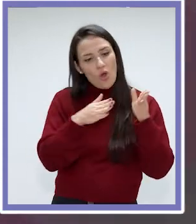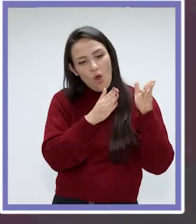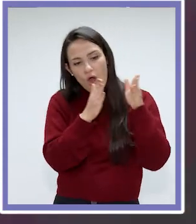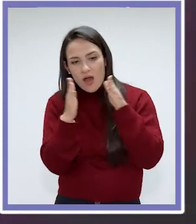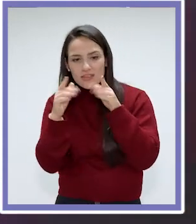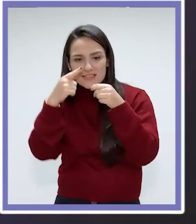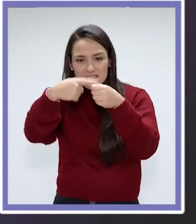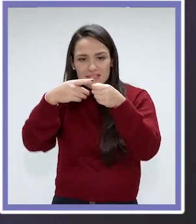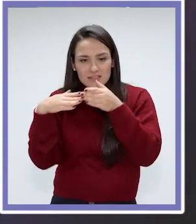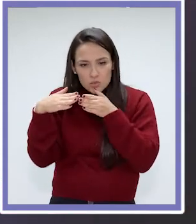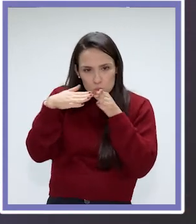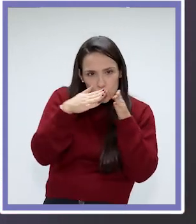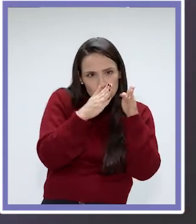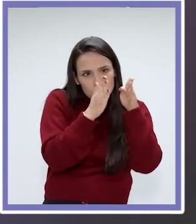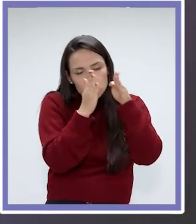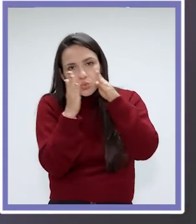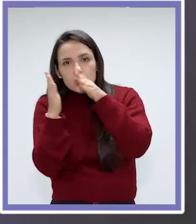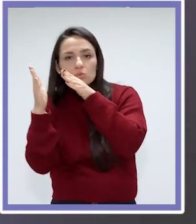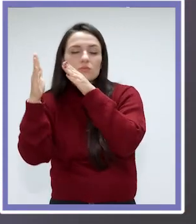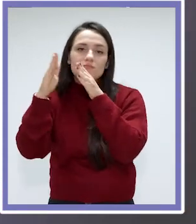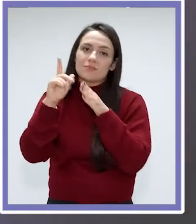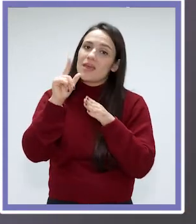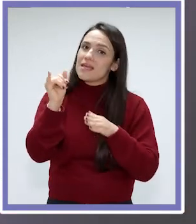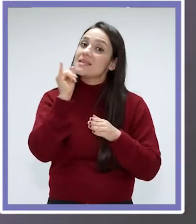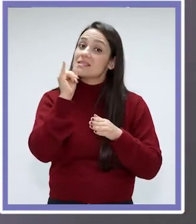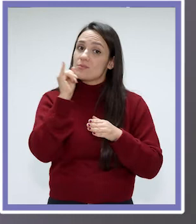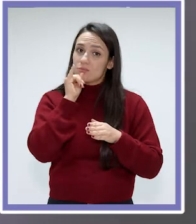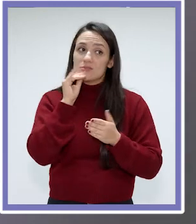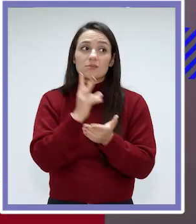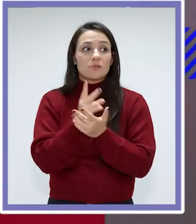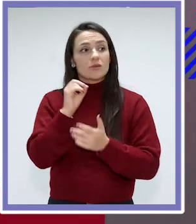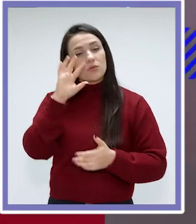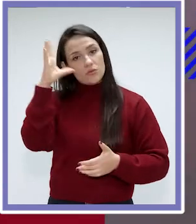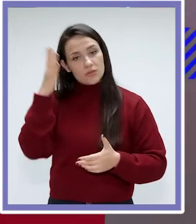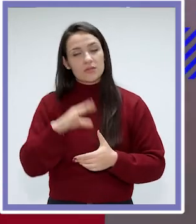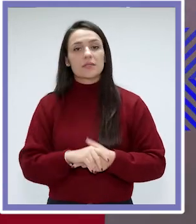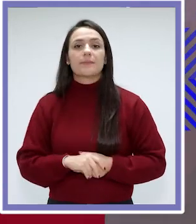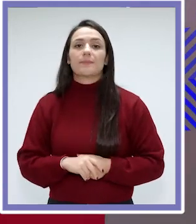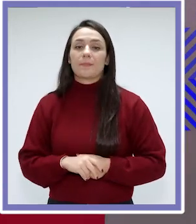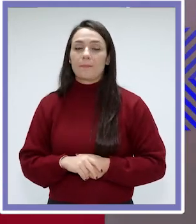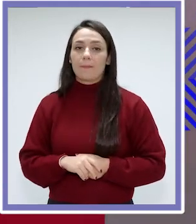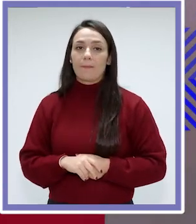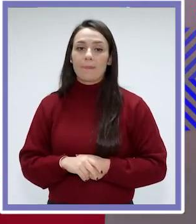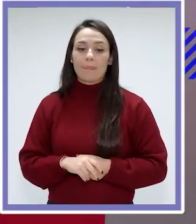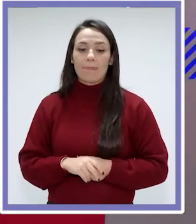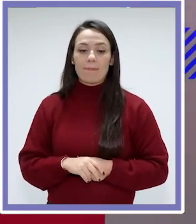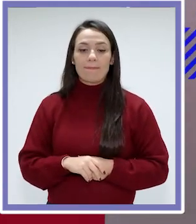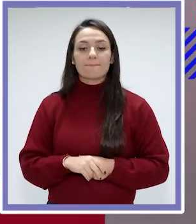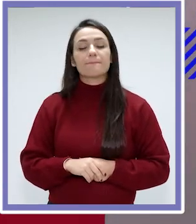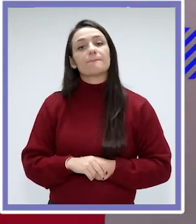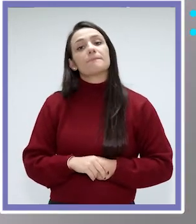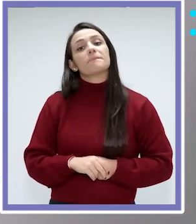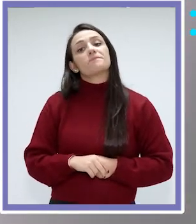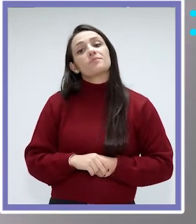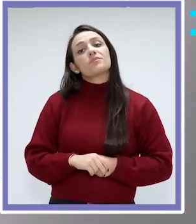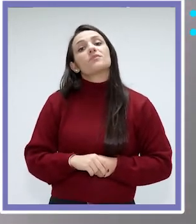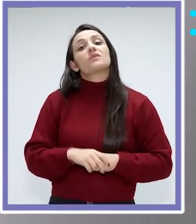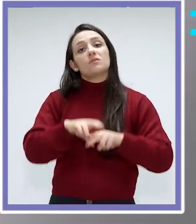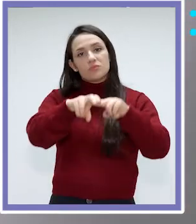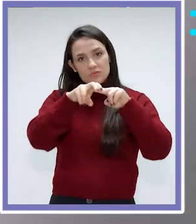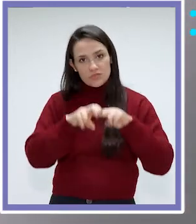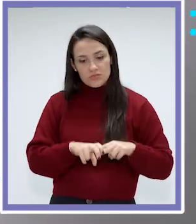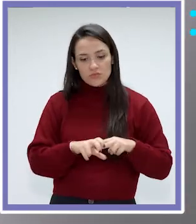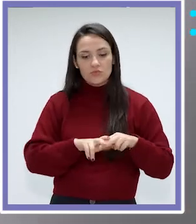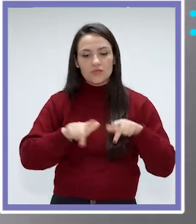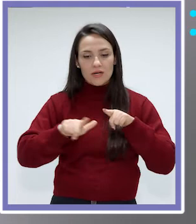são alguns exemplos que nós temos. Então, dentro do trabalho da Unihila, que eu mencionei, são